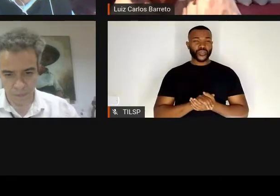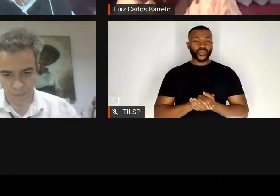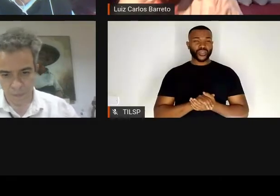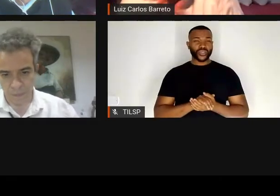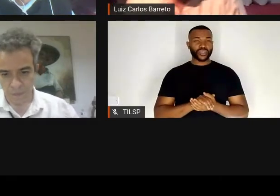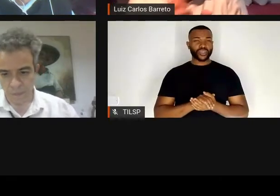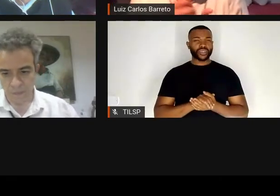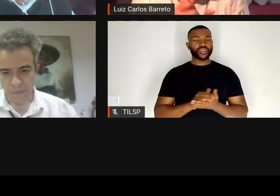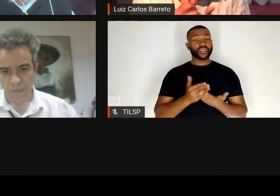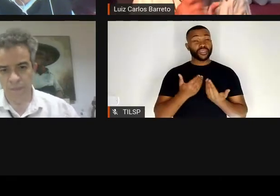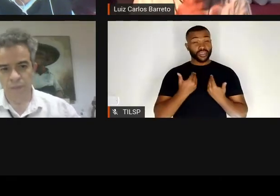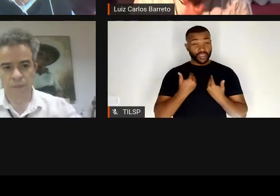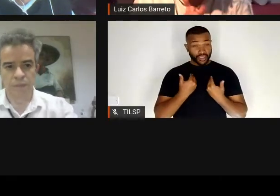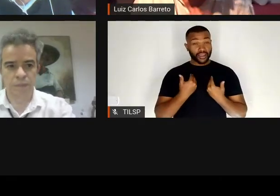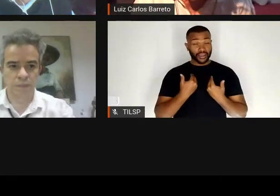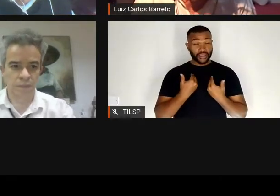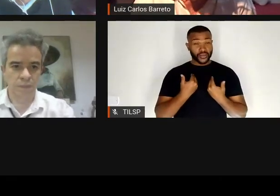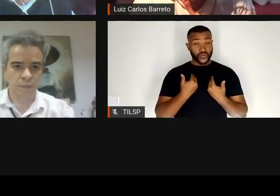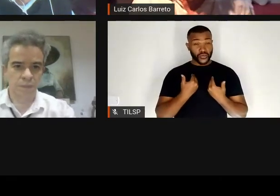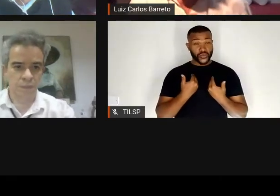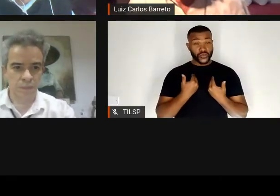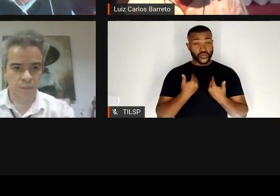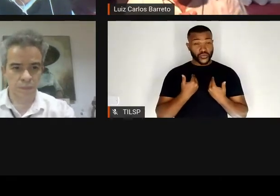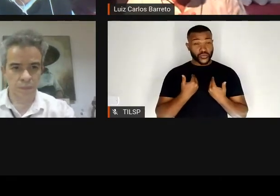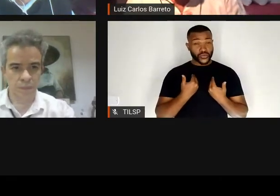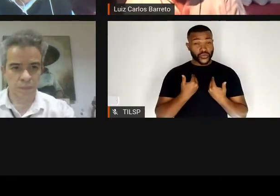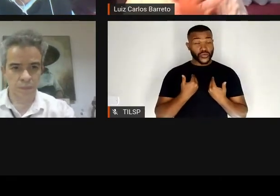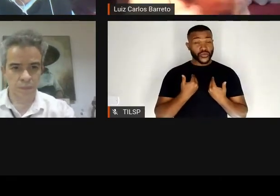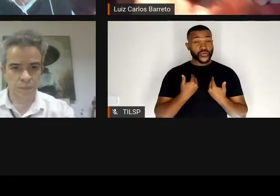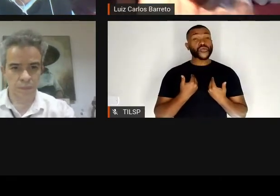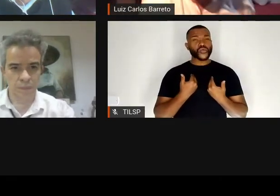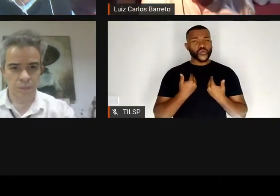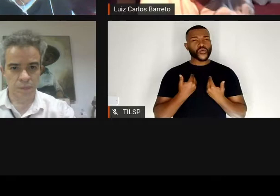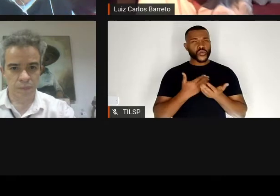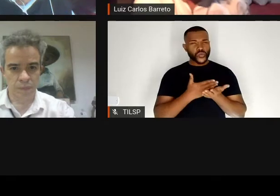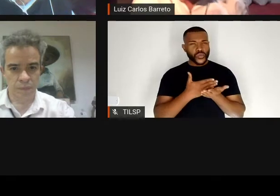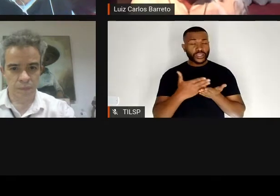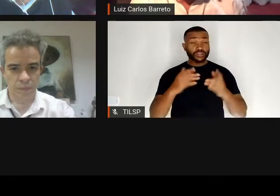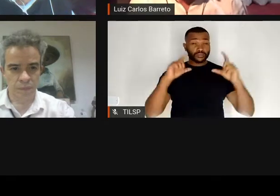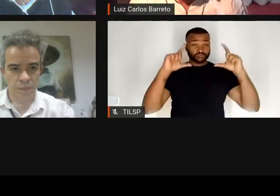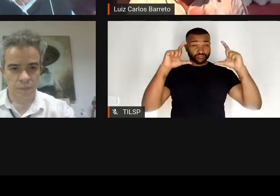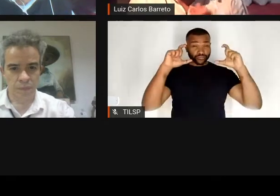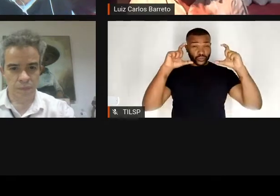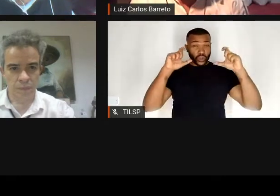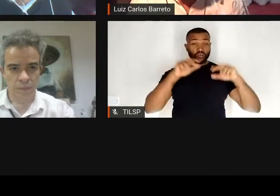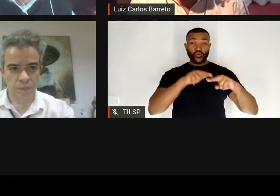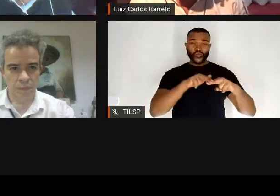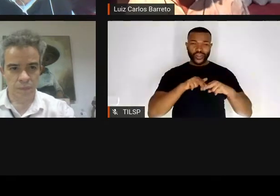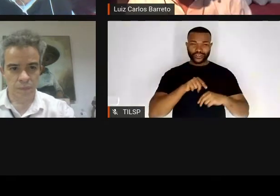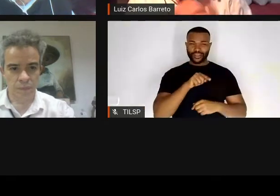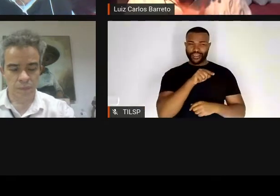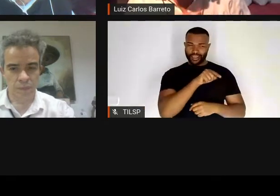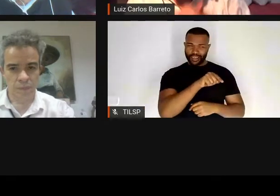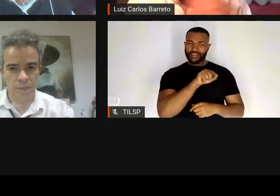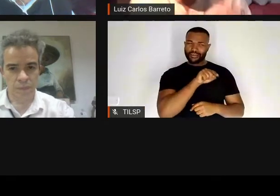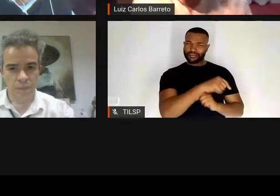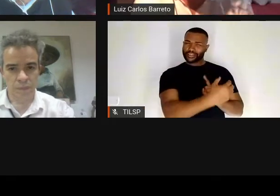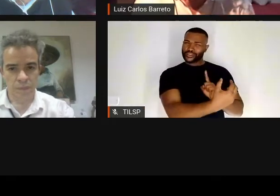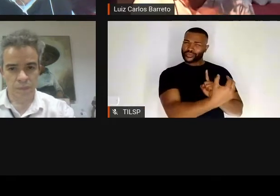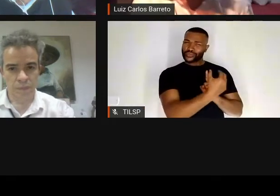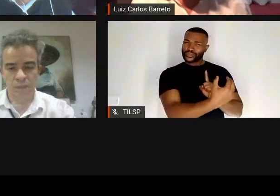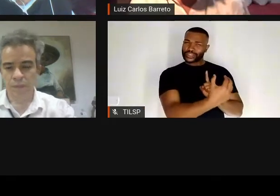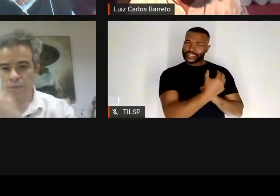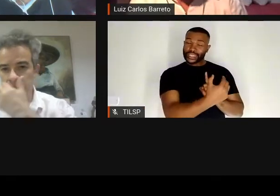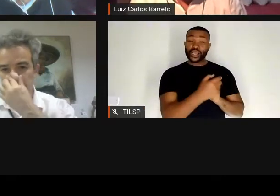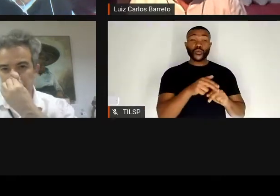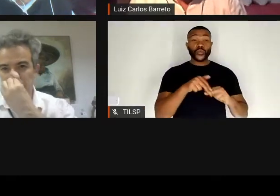eu devo ter me tornado fotógrafo também a ele. Ele me convenceu, porque eu fazia dupla